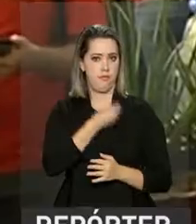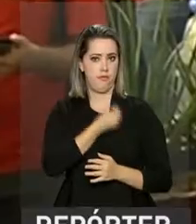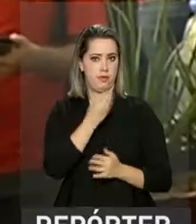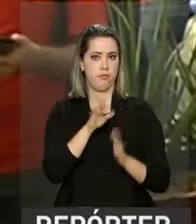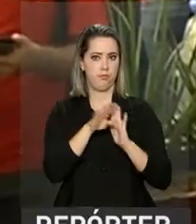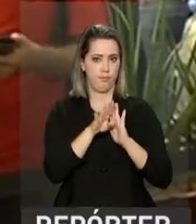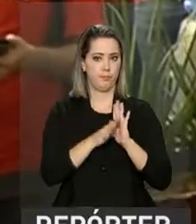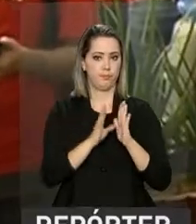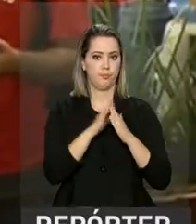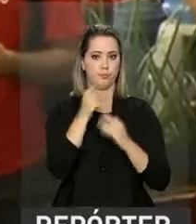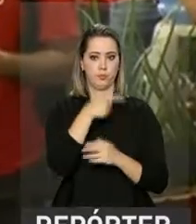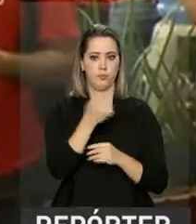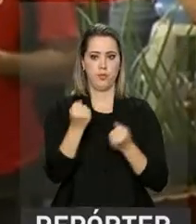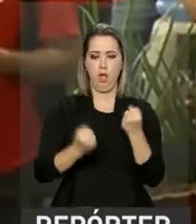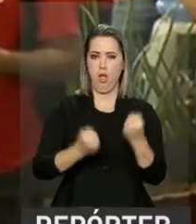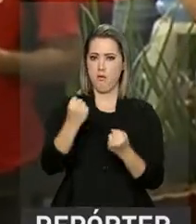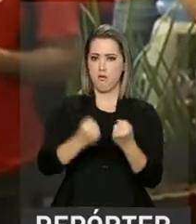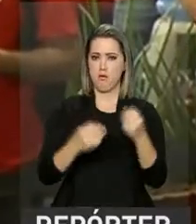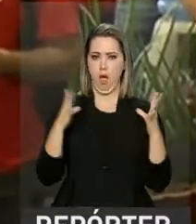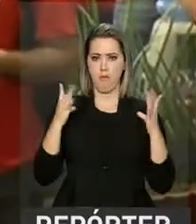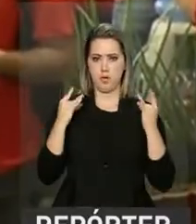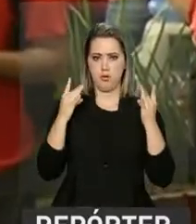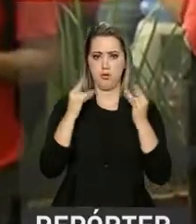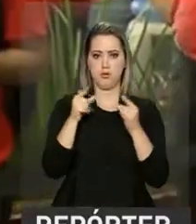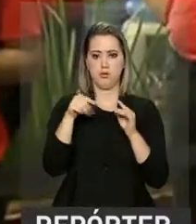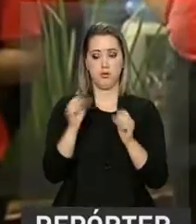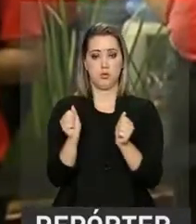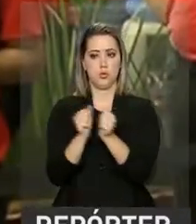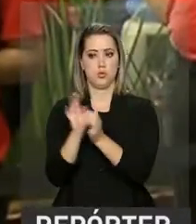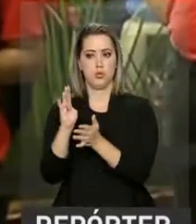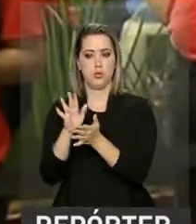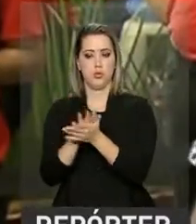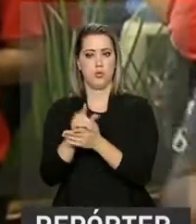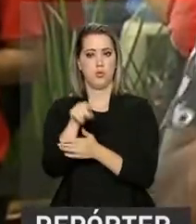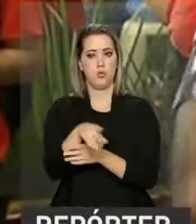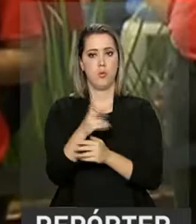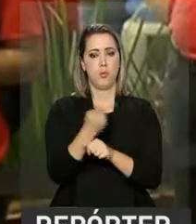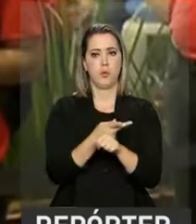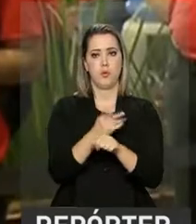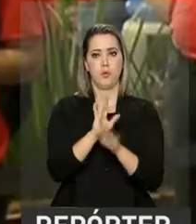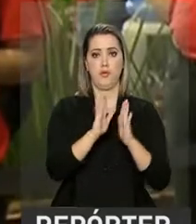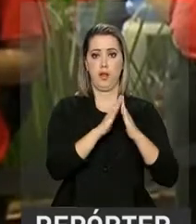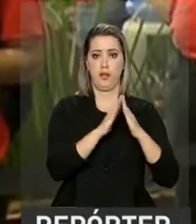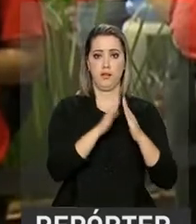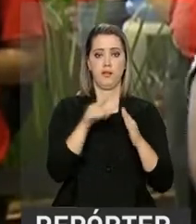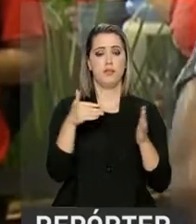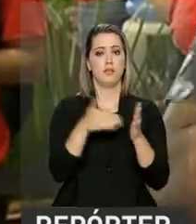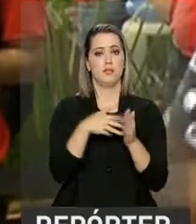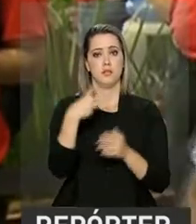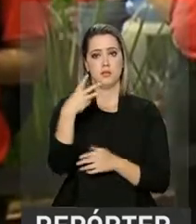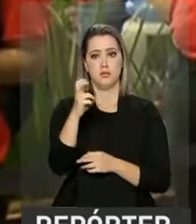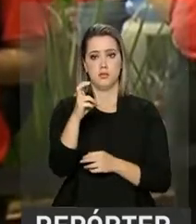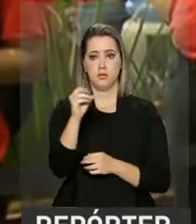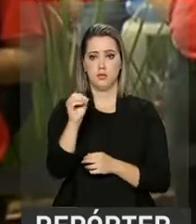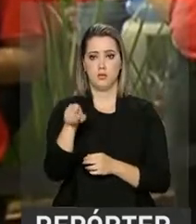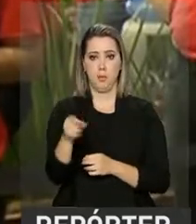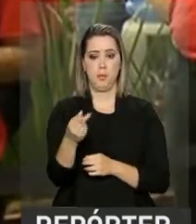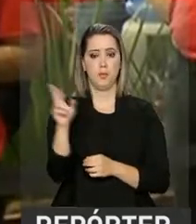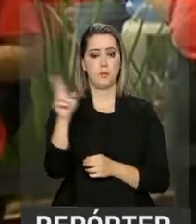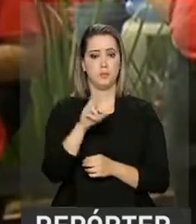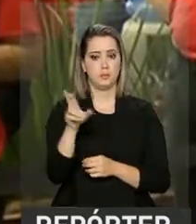Vida. O motorista Igor Ribeiro e a namorada dele, Aline da Silva, procuravam um imóvel de até 350 mil